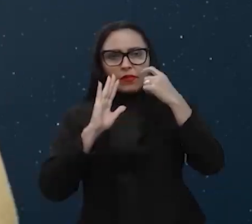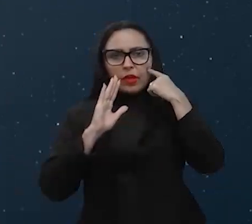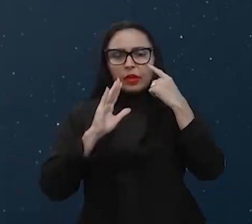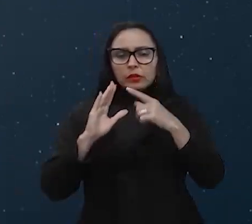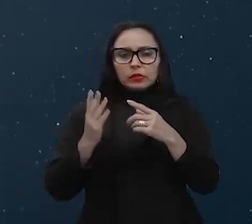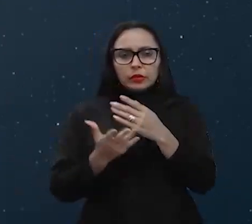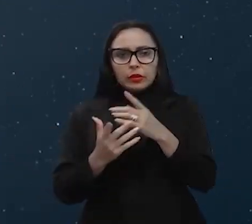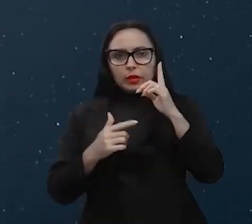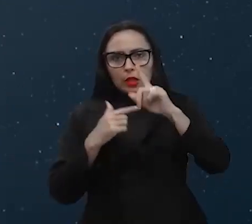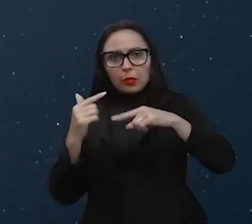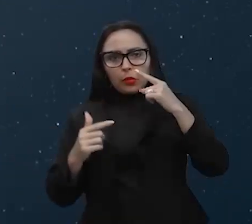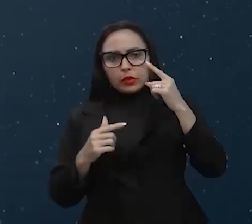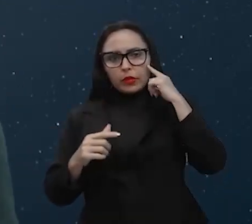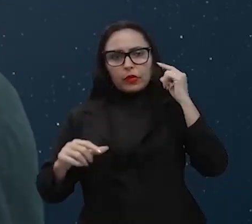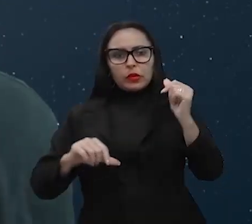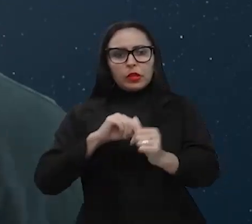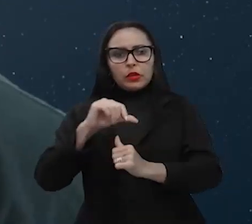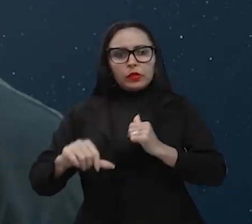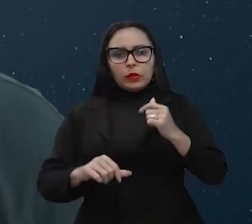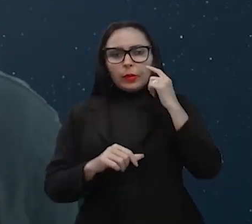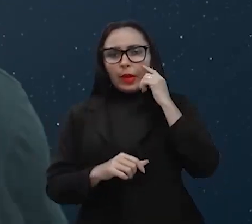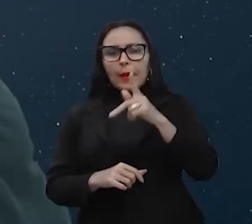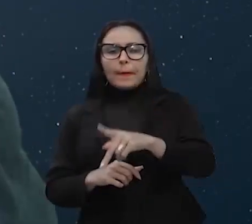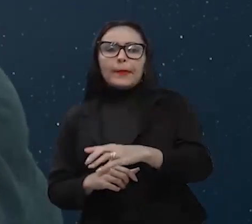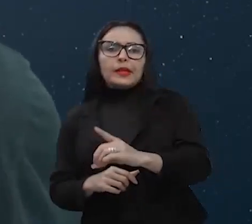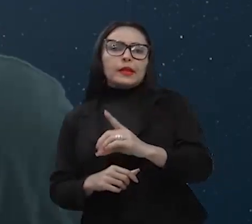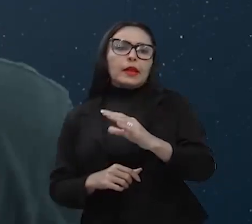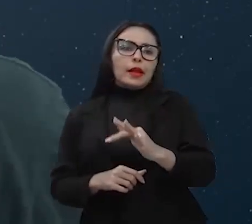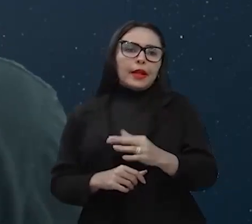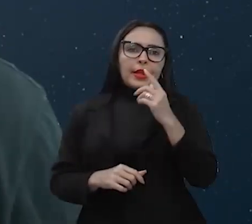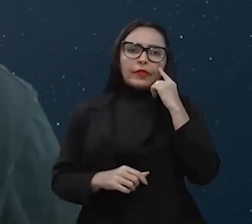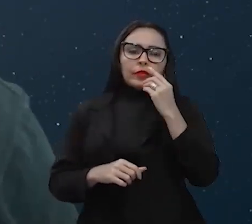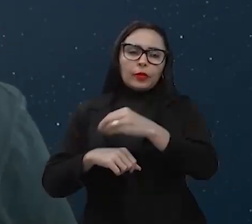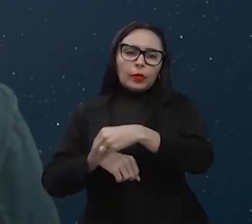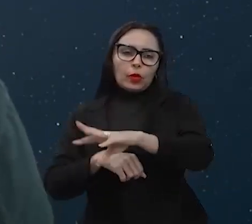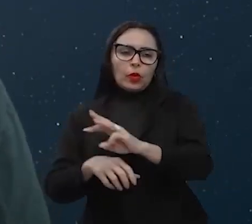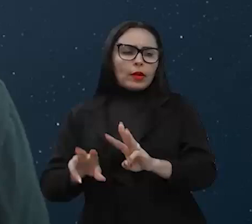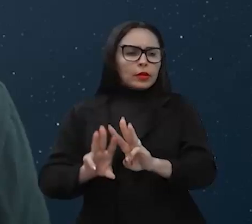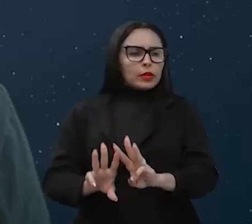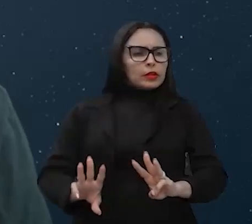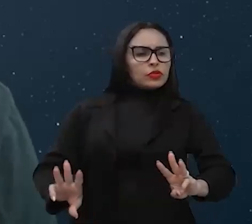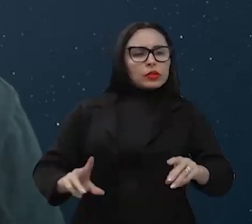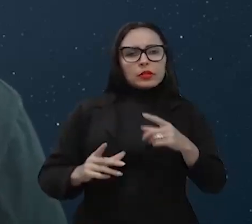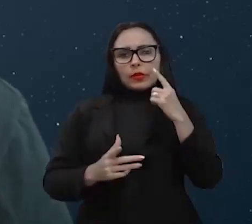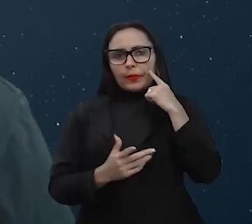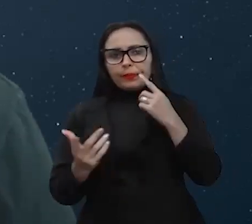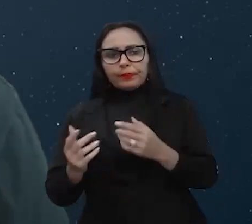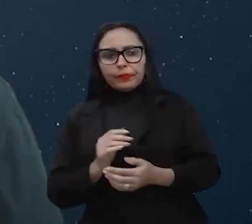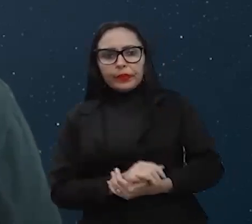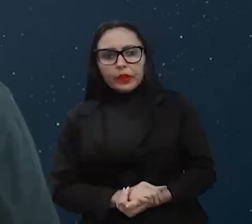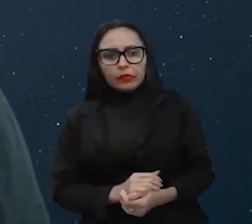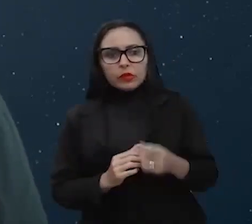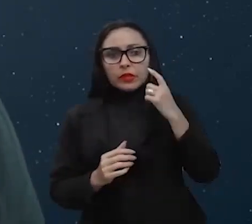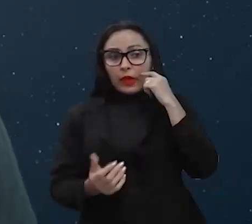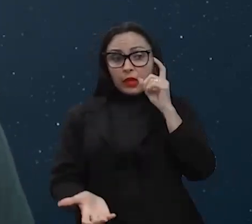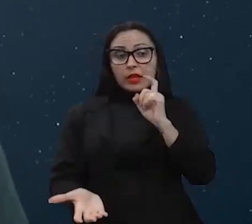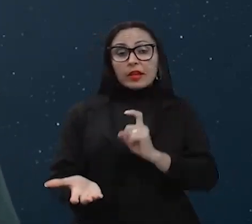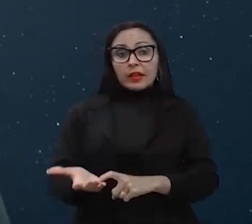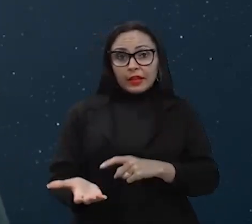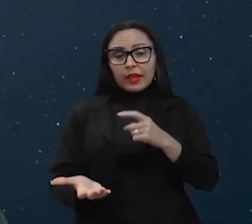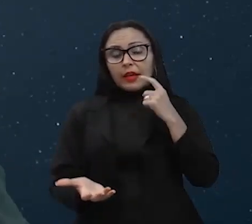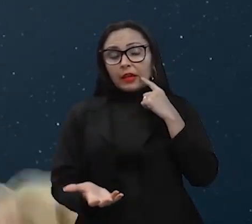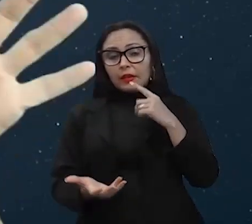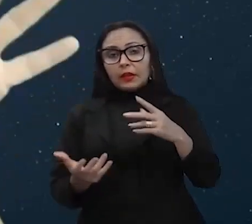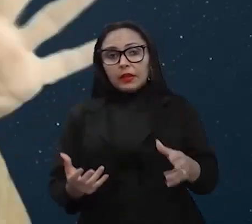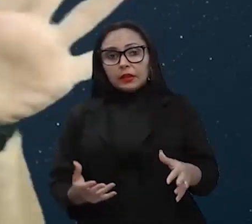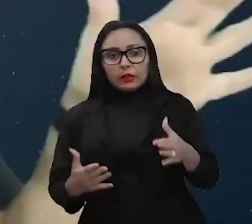eu vou transformar em PDF e vou colocar aqui na descrição dessa aula. Então vai ter um link aqui, você vai clicar e você vai pegar o PDF do meu